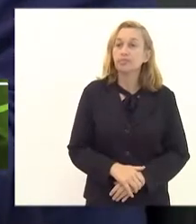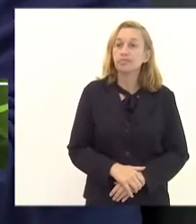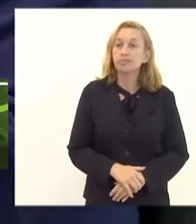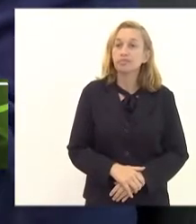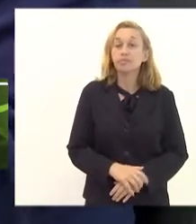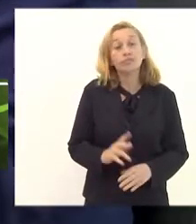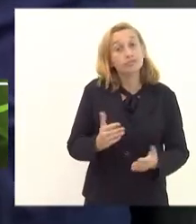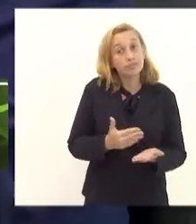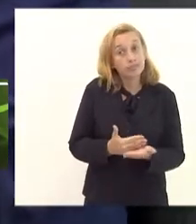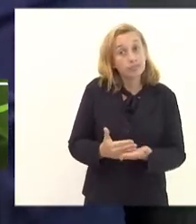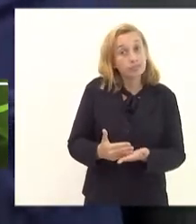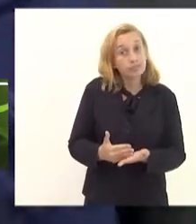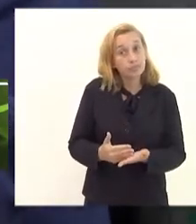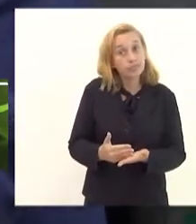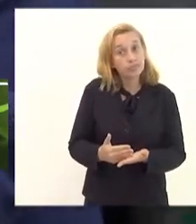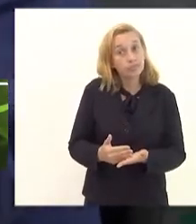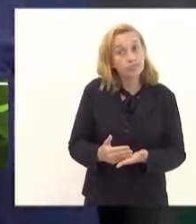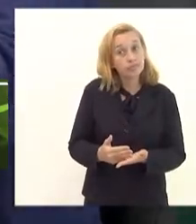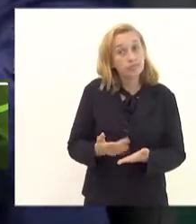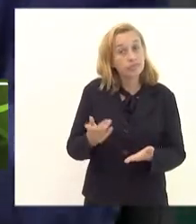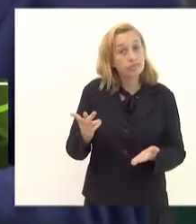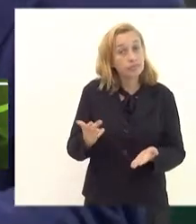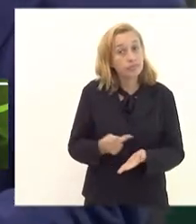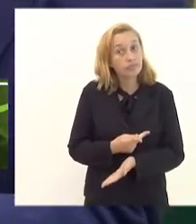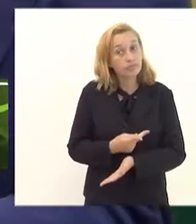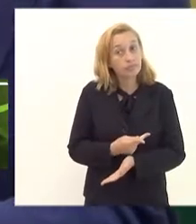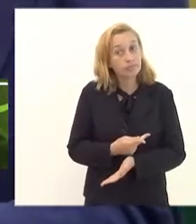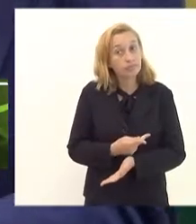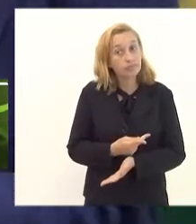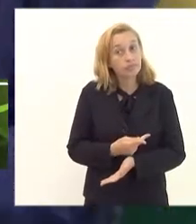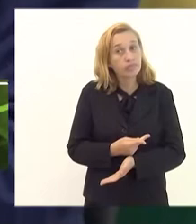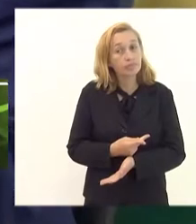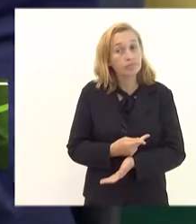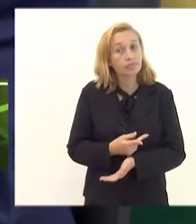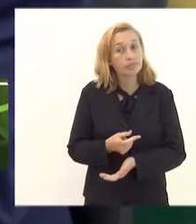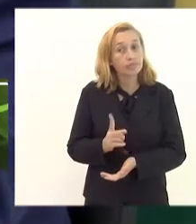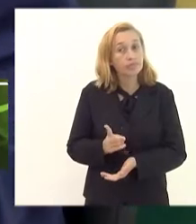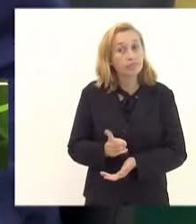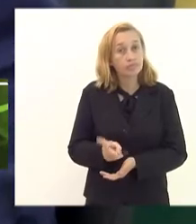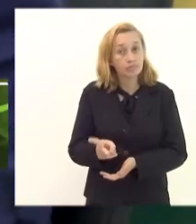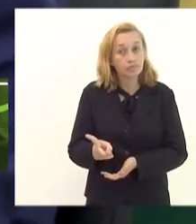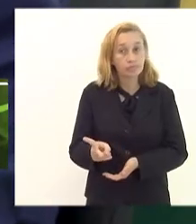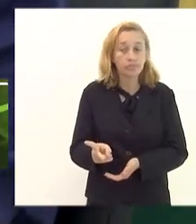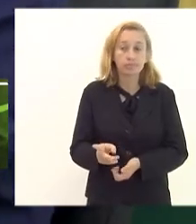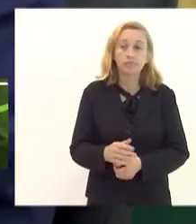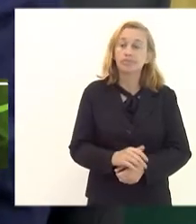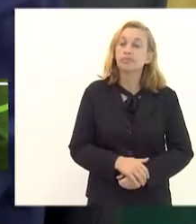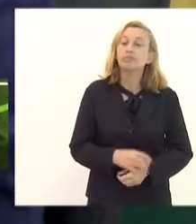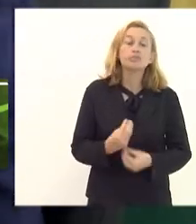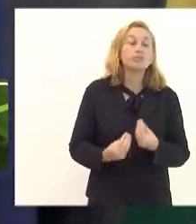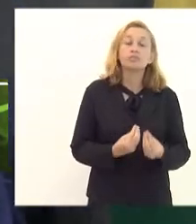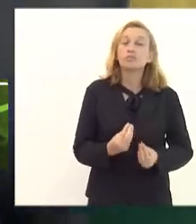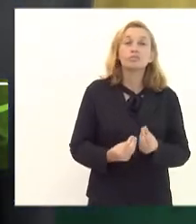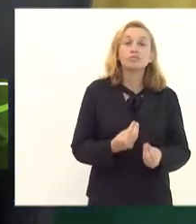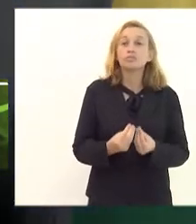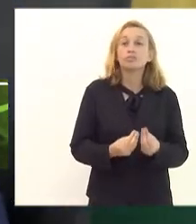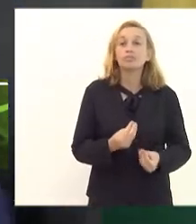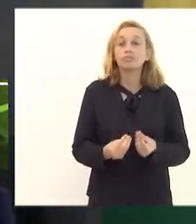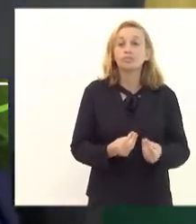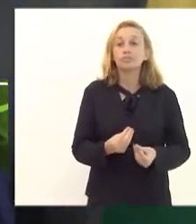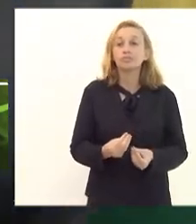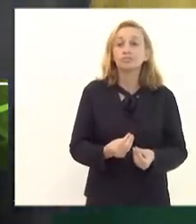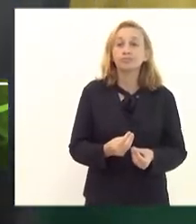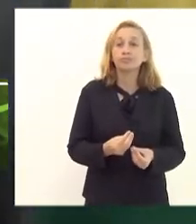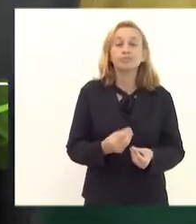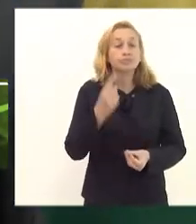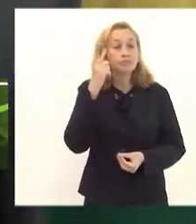está começando a ficar recorrente, não é mais ocorrente, quer dizer, recorrente, como é que está